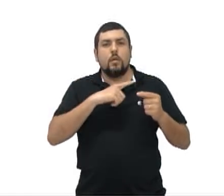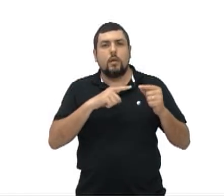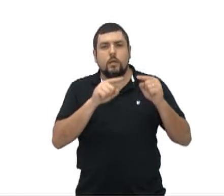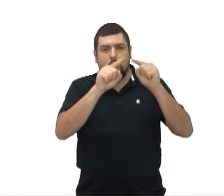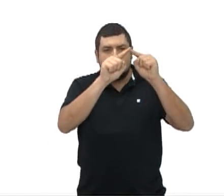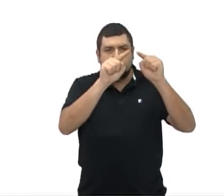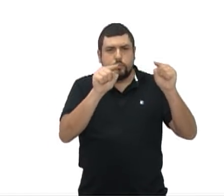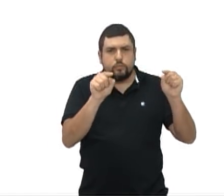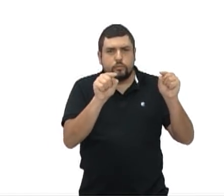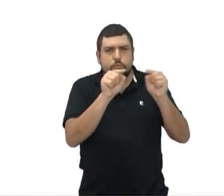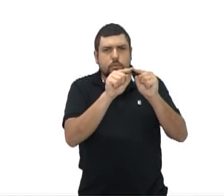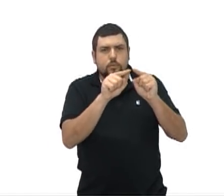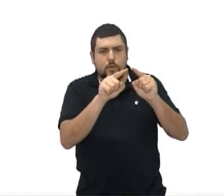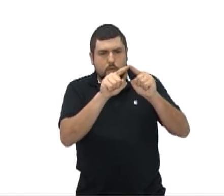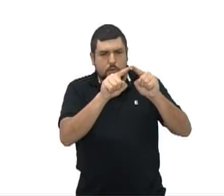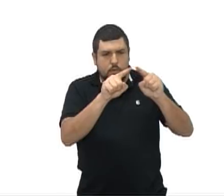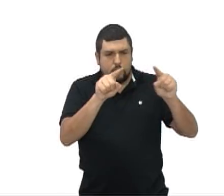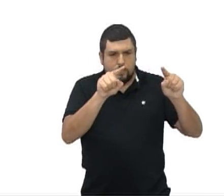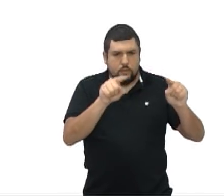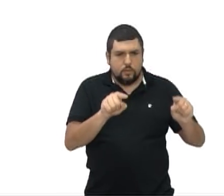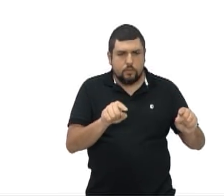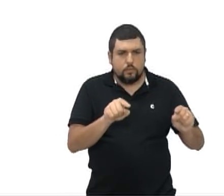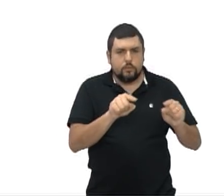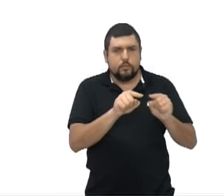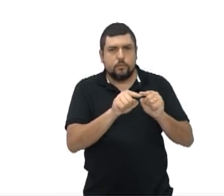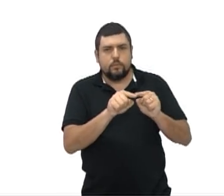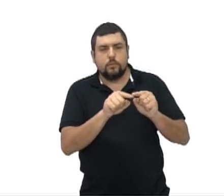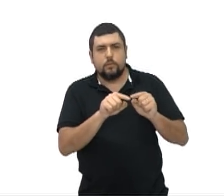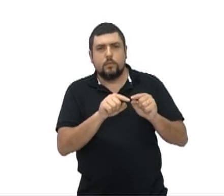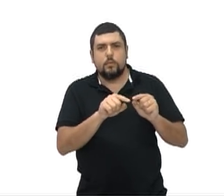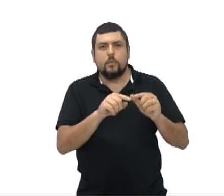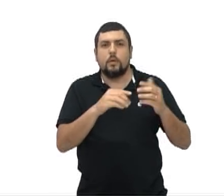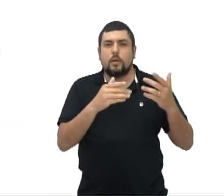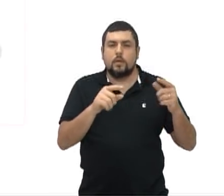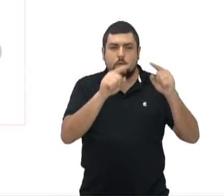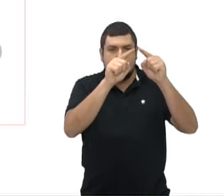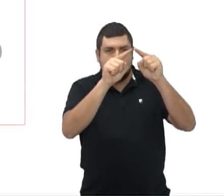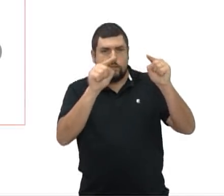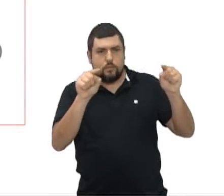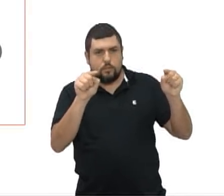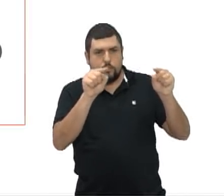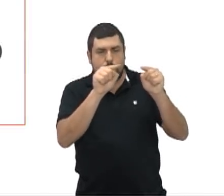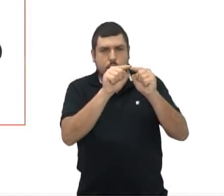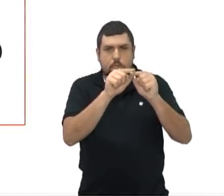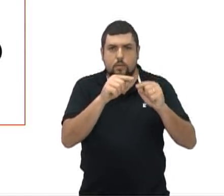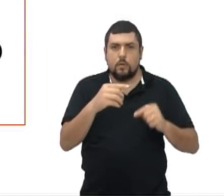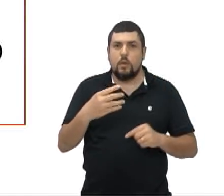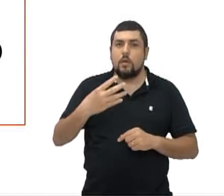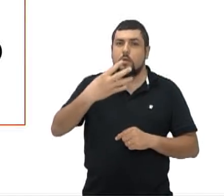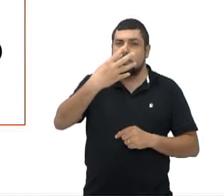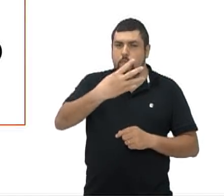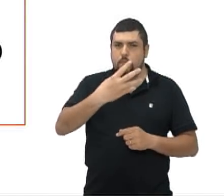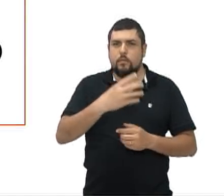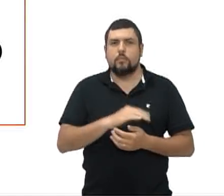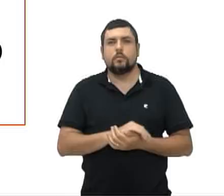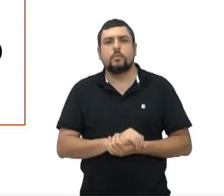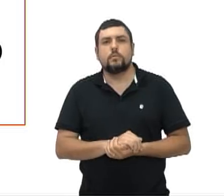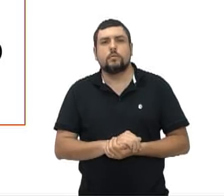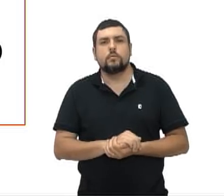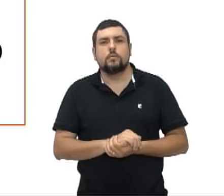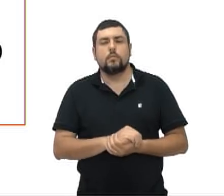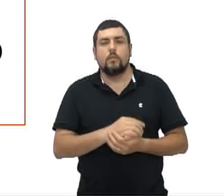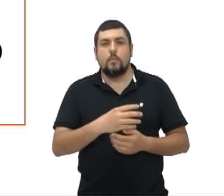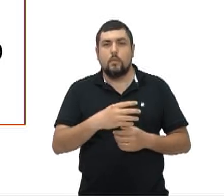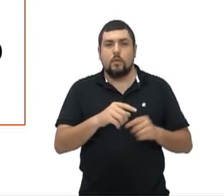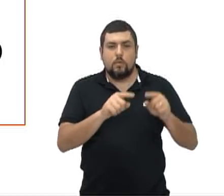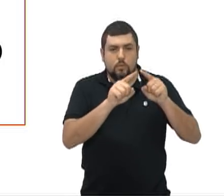triângulo. Então, a soma da área do triângulo é 4. Tá? Soma total ali do quadrado